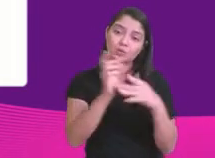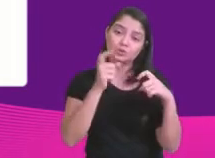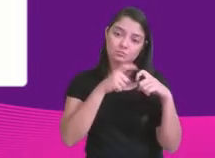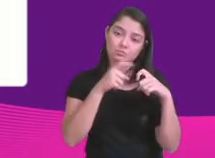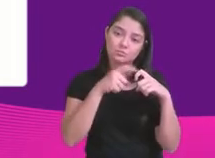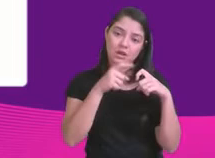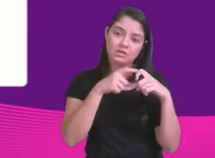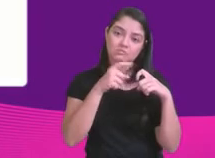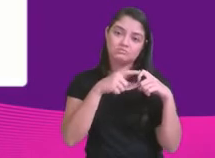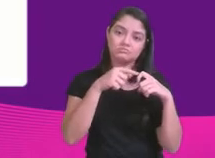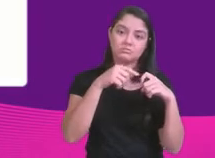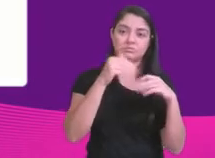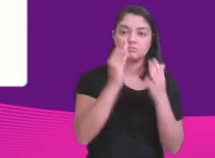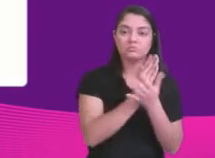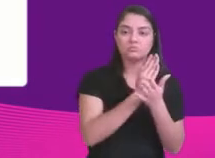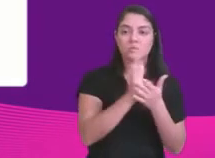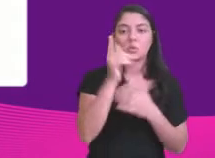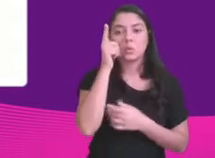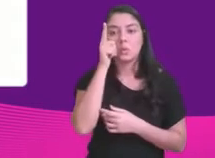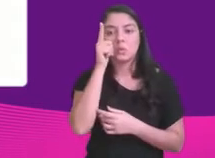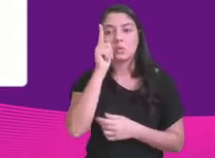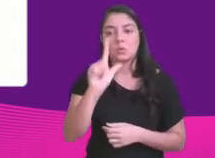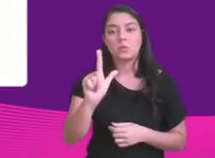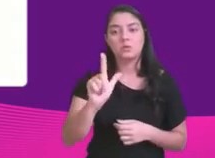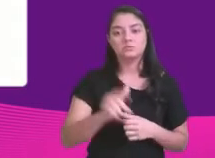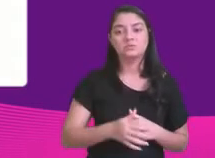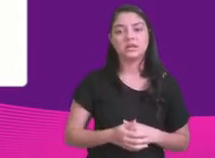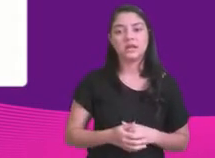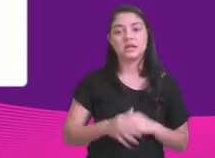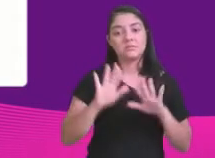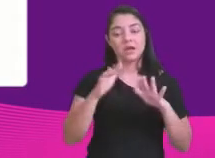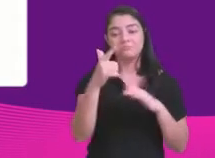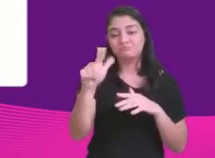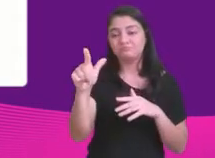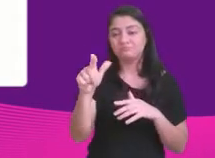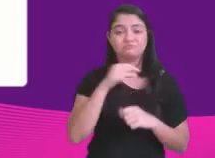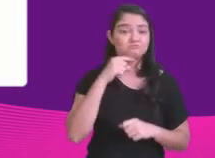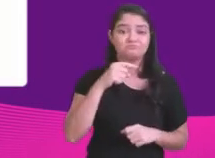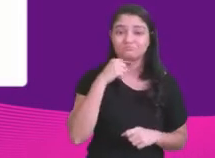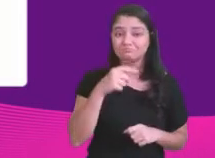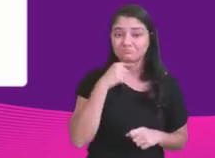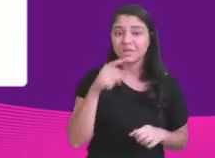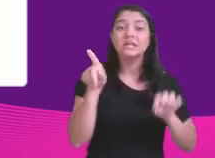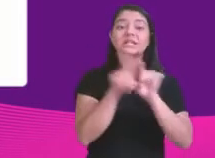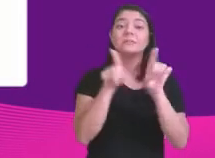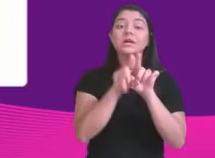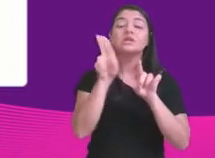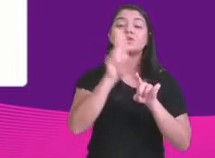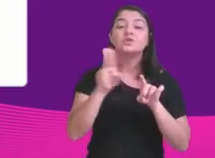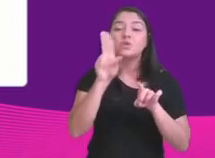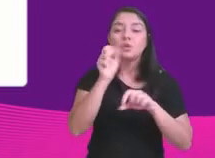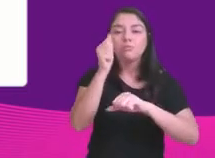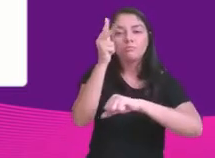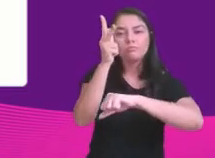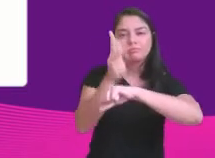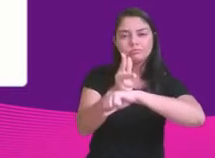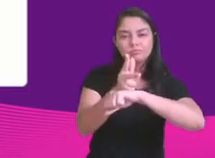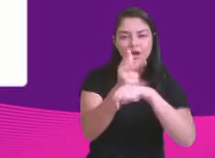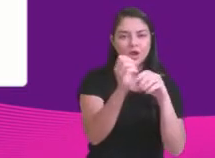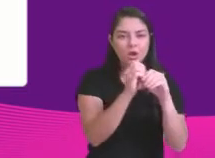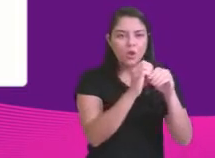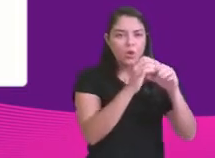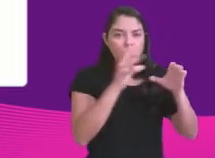auxiliares consegue enxergar o que o cirurgião está executando. Quando nós temos a utilização de uma câmera de vídeo, magnificação, uma